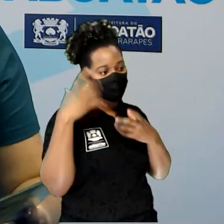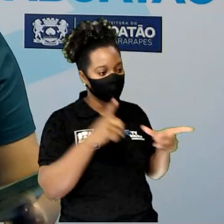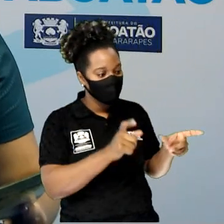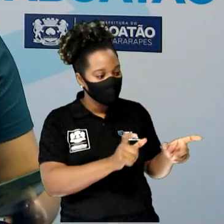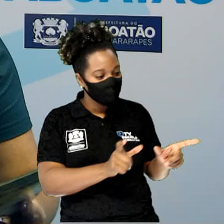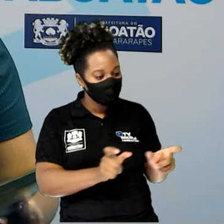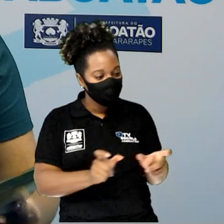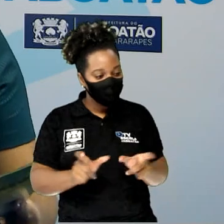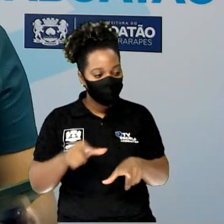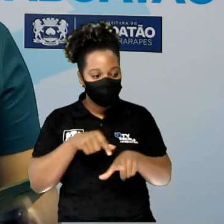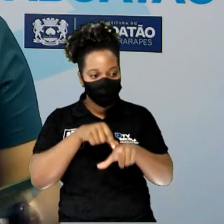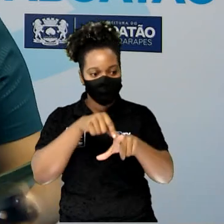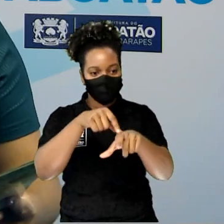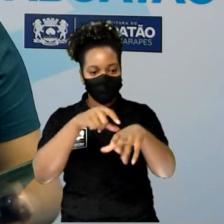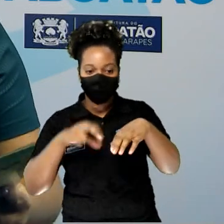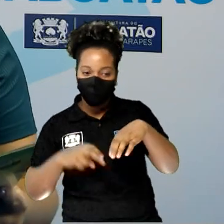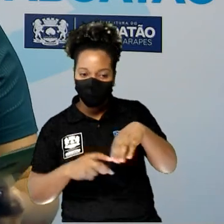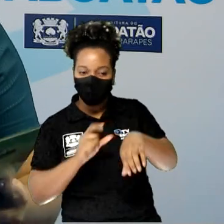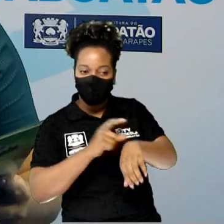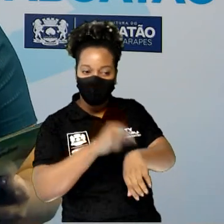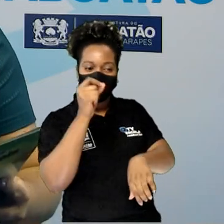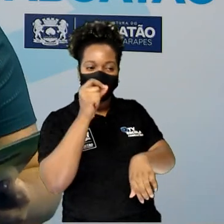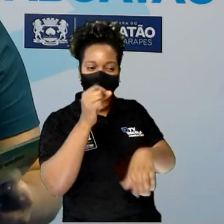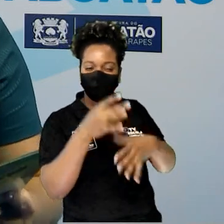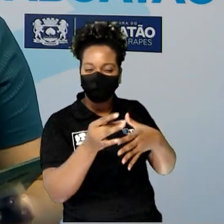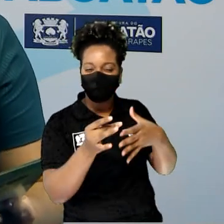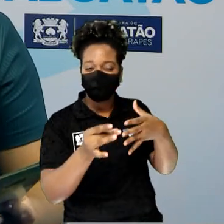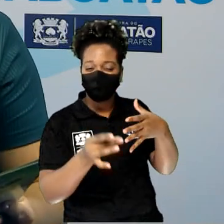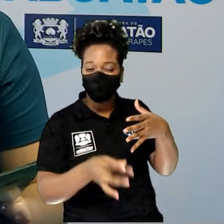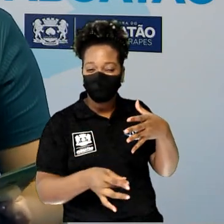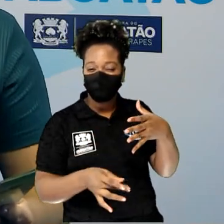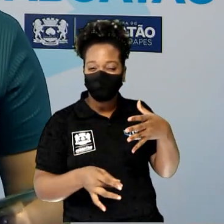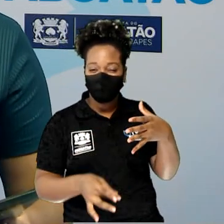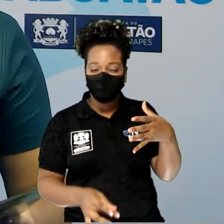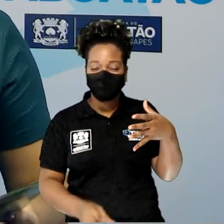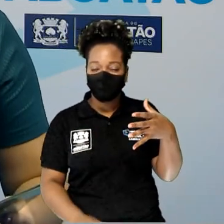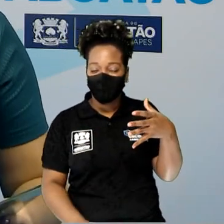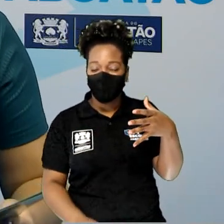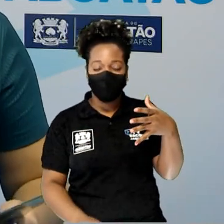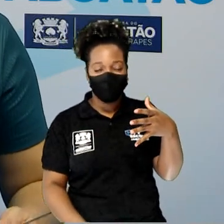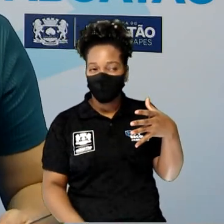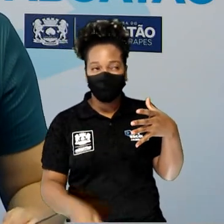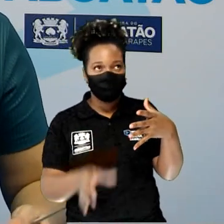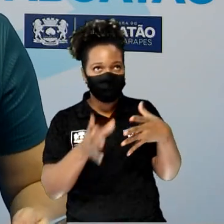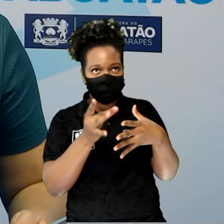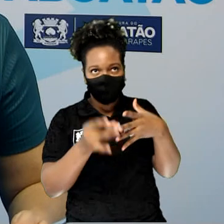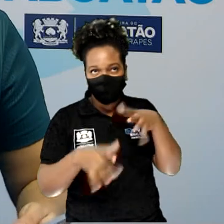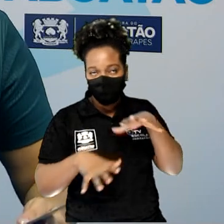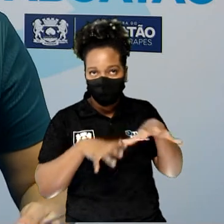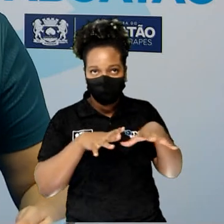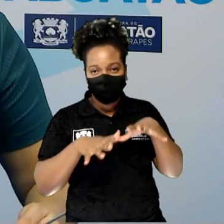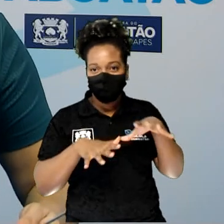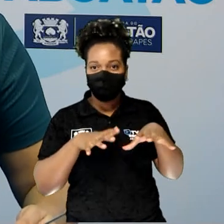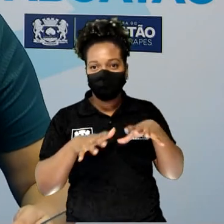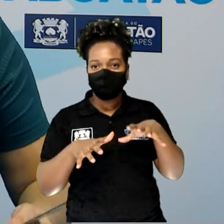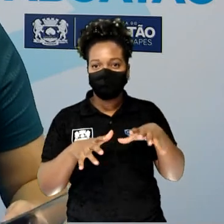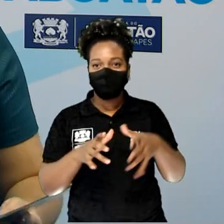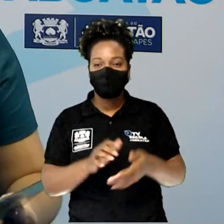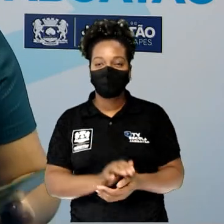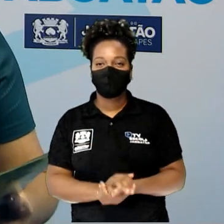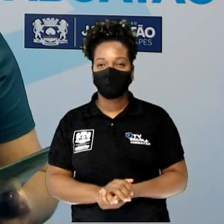Caranguejo, caramujo, carrapato, carrapicho, carrapeta, carraspana, carapaça,